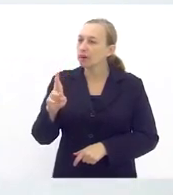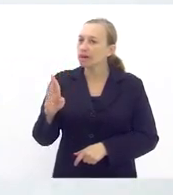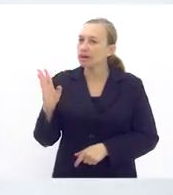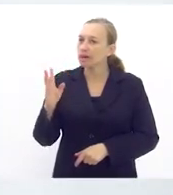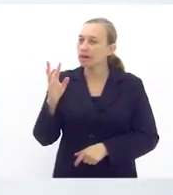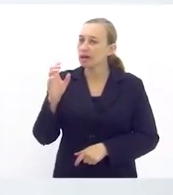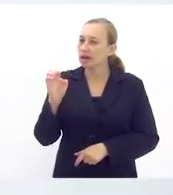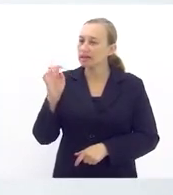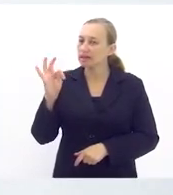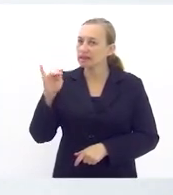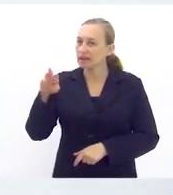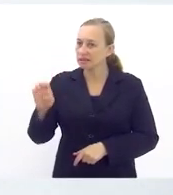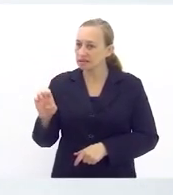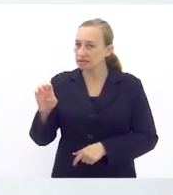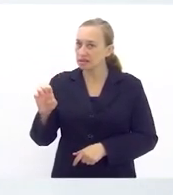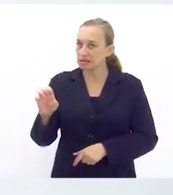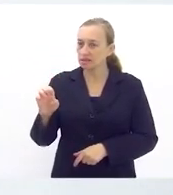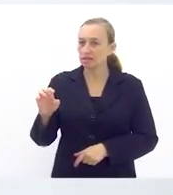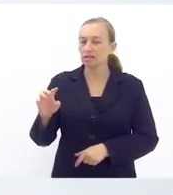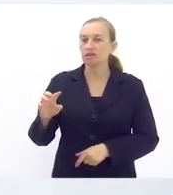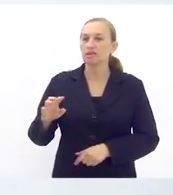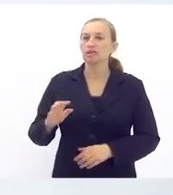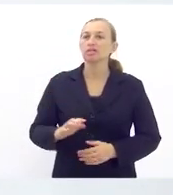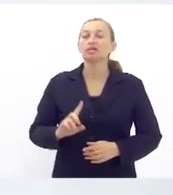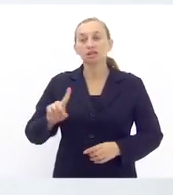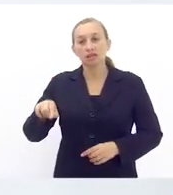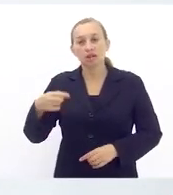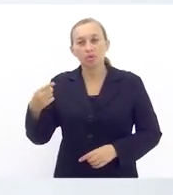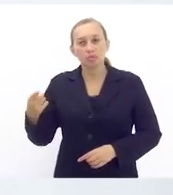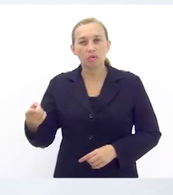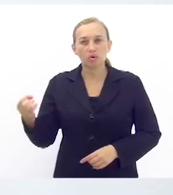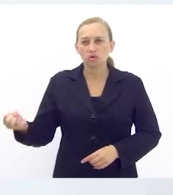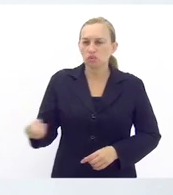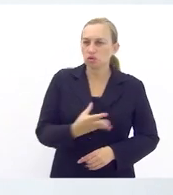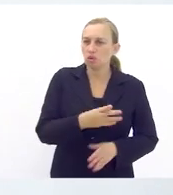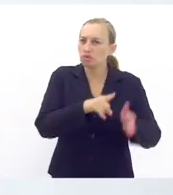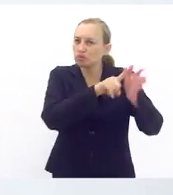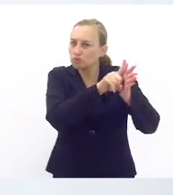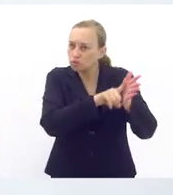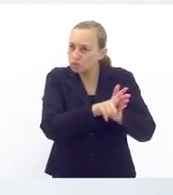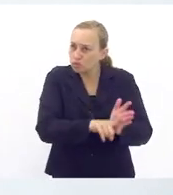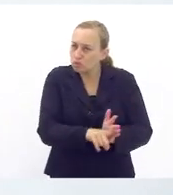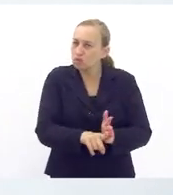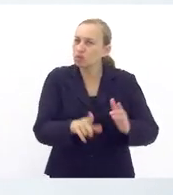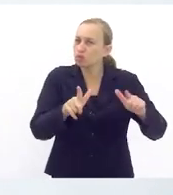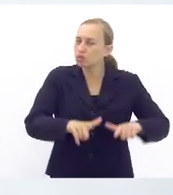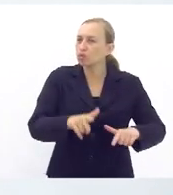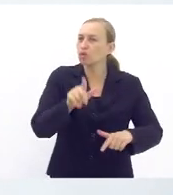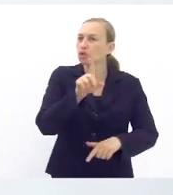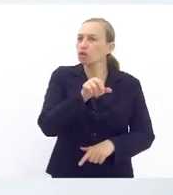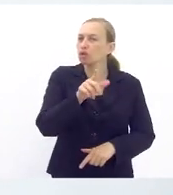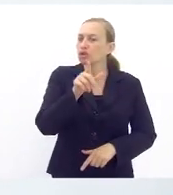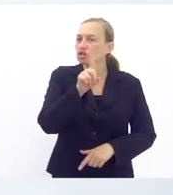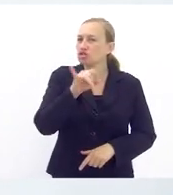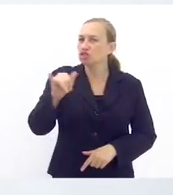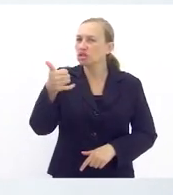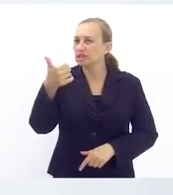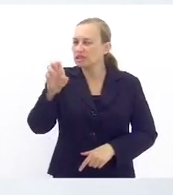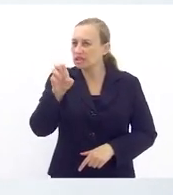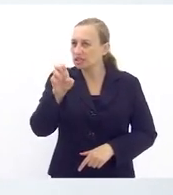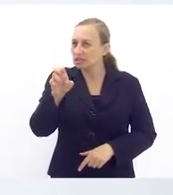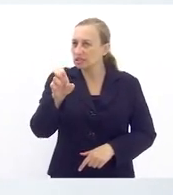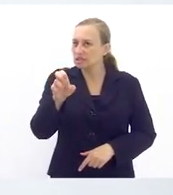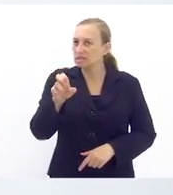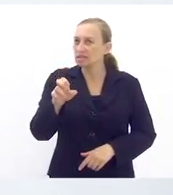nossa Regional depois a gente fez uma nova vistoria no dia 15 agora foi numa quarta-feira E aí foi mais